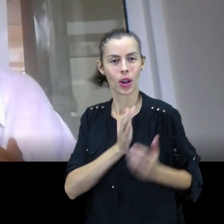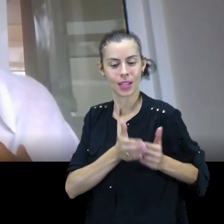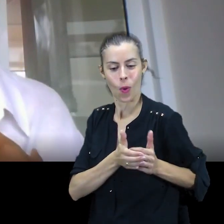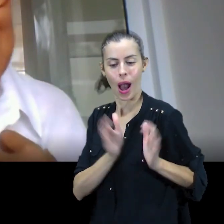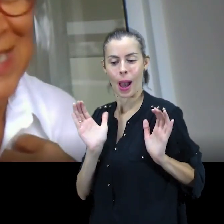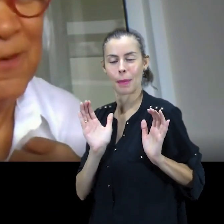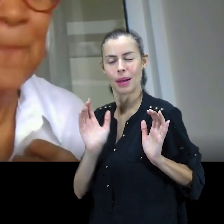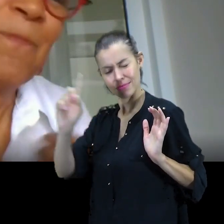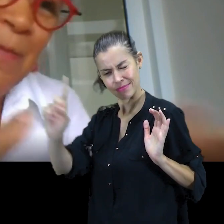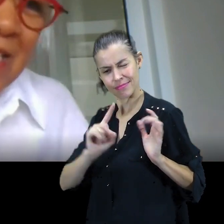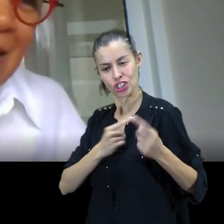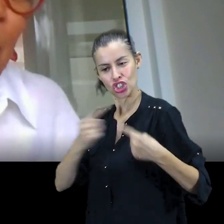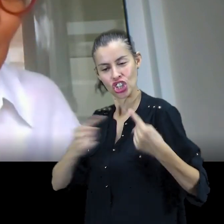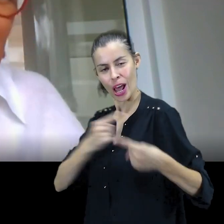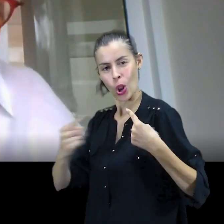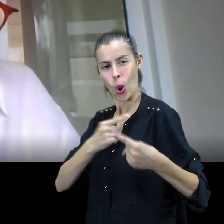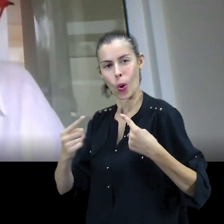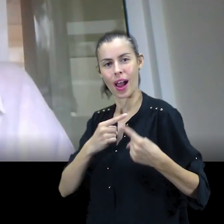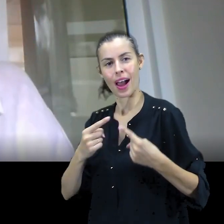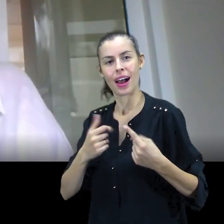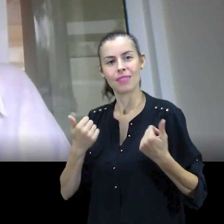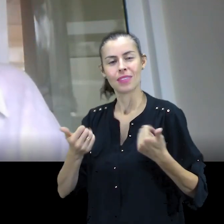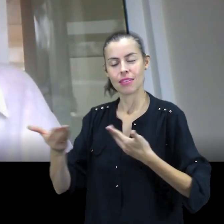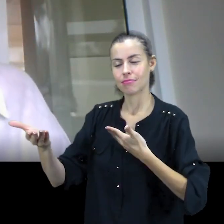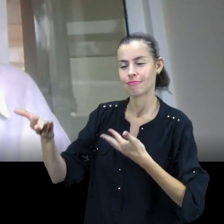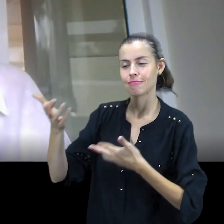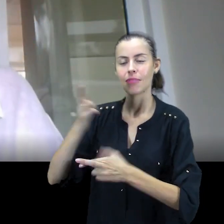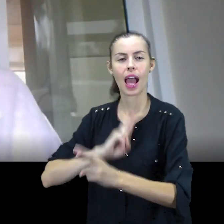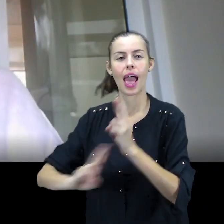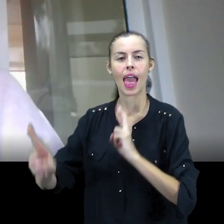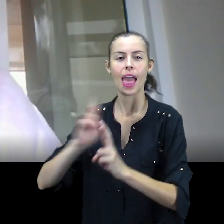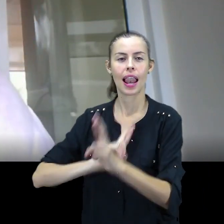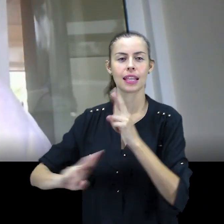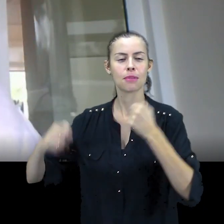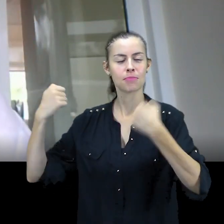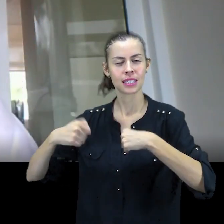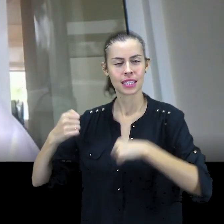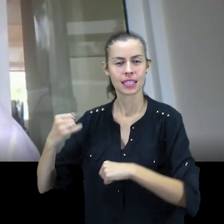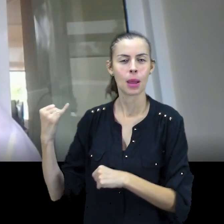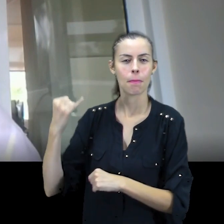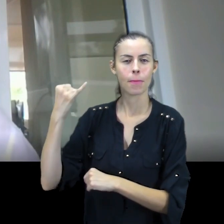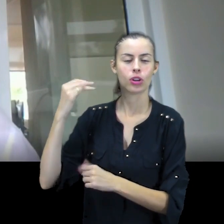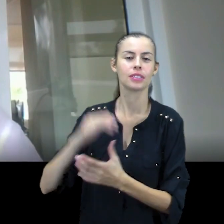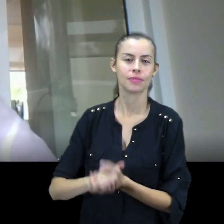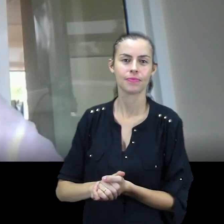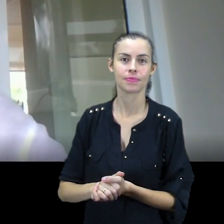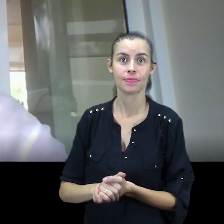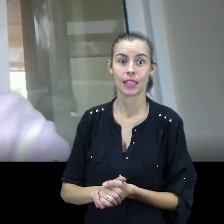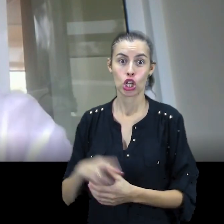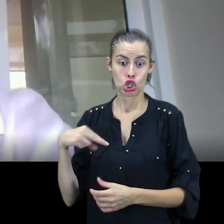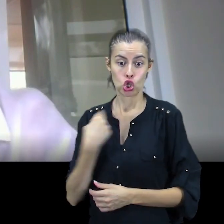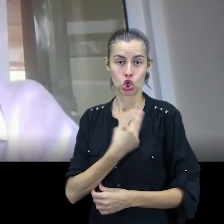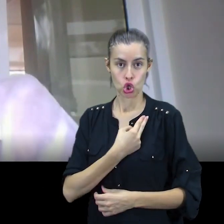gente de formação, mas da população do ponto de vista de serem cuidados, né? Então, um pouco por aí.